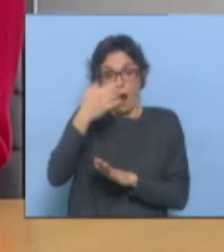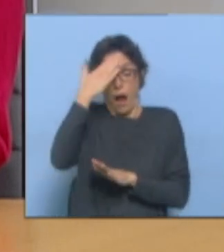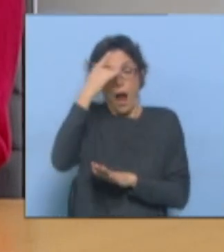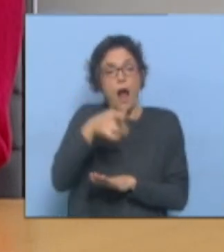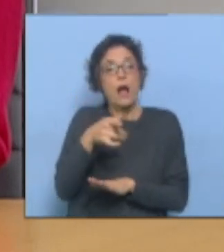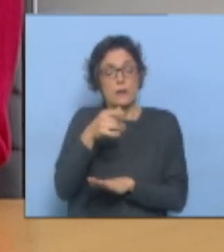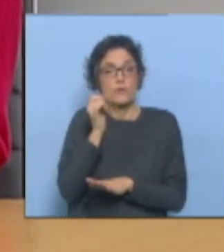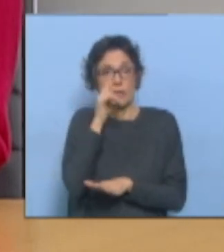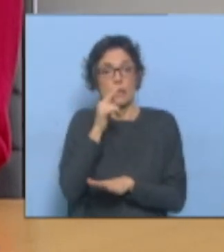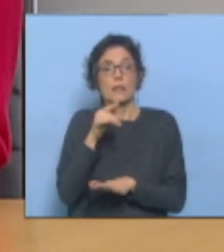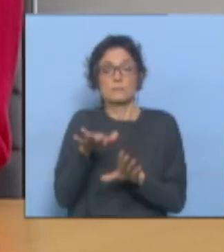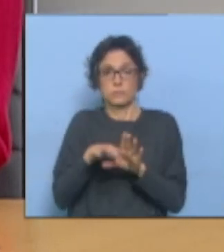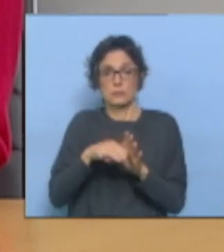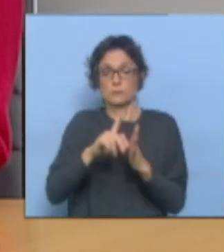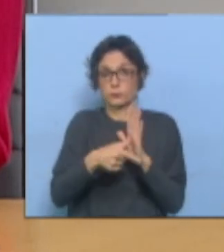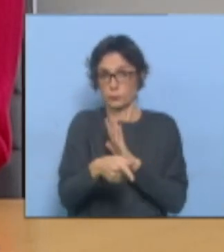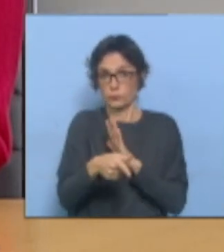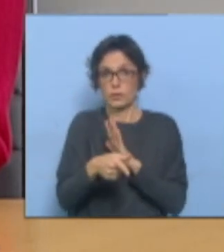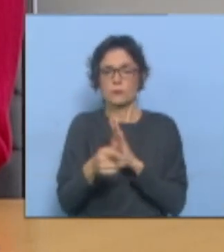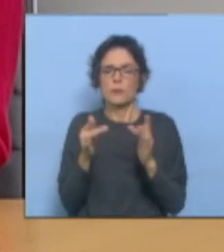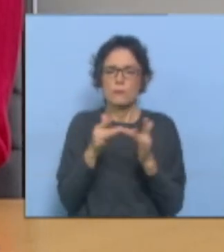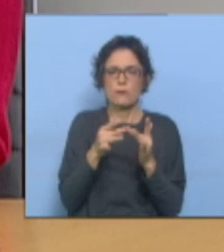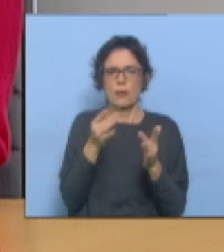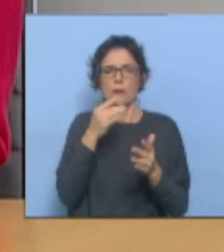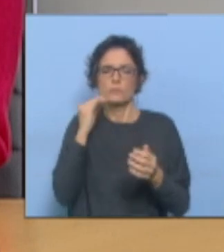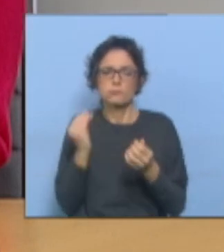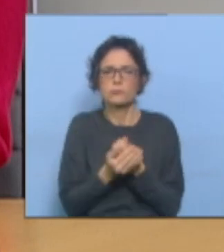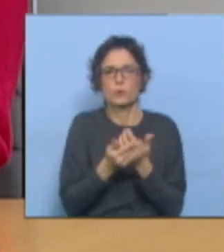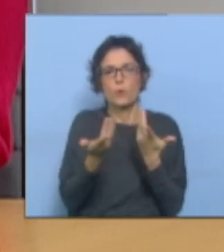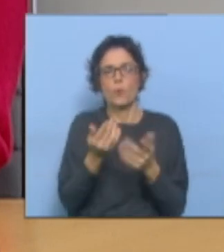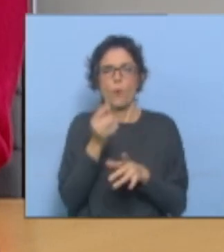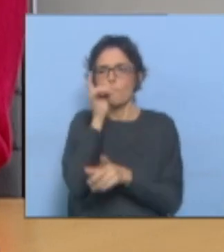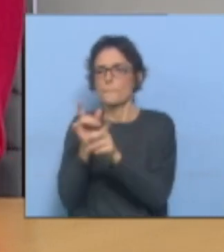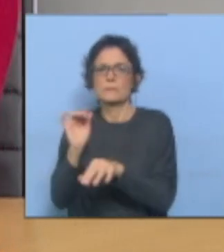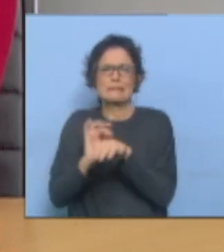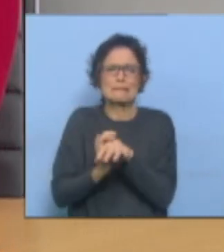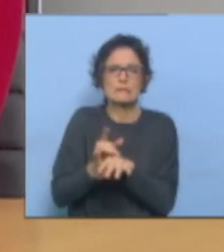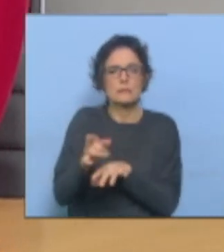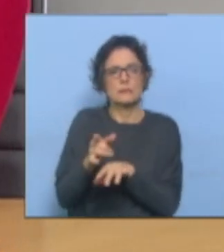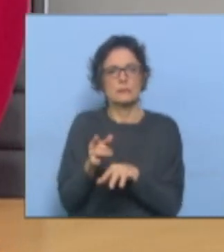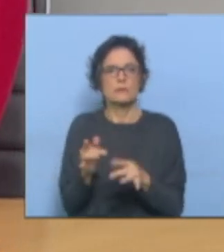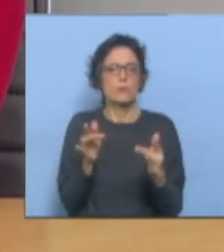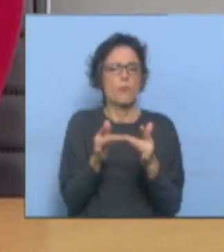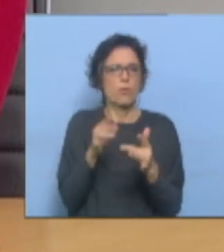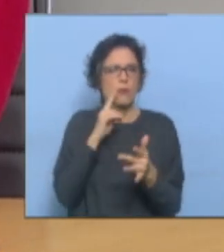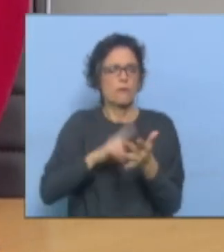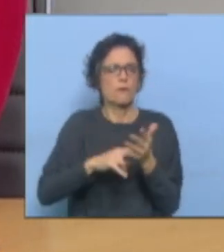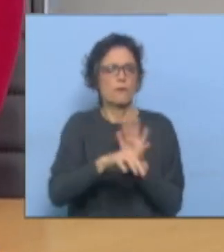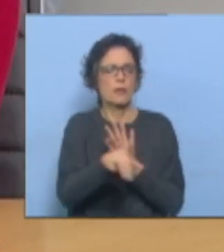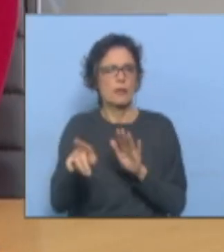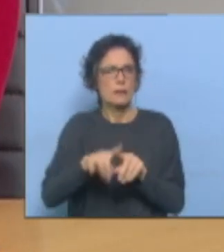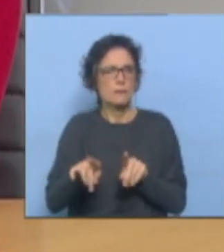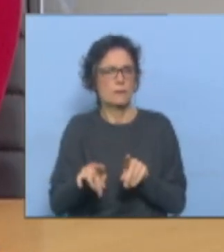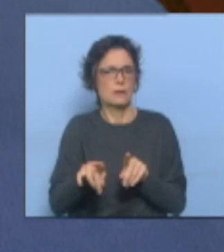crianças desfavorecidas, ou contacta com estas realidades diferentes, vai certamente ser, ao longo da sua vida, depois uma pessoa